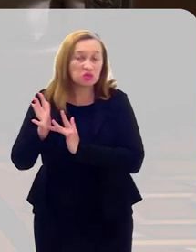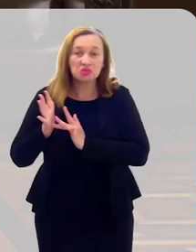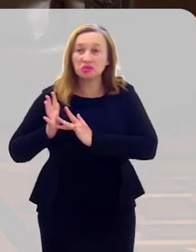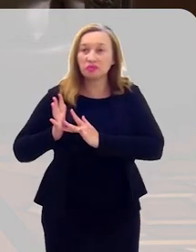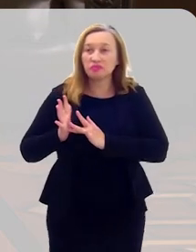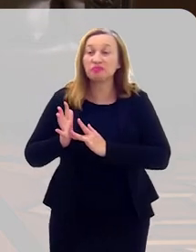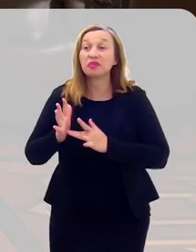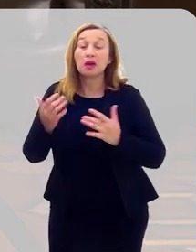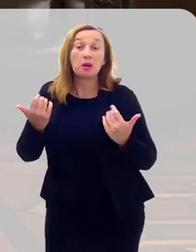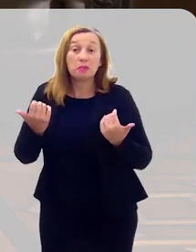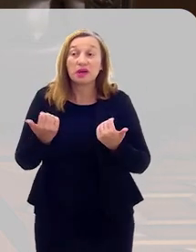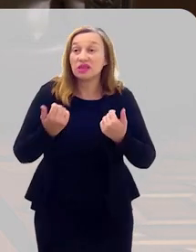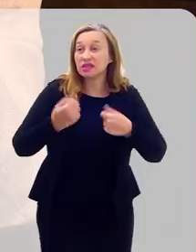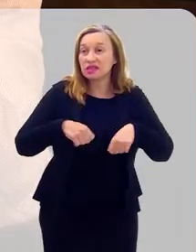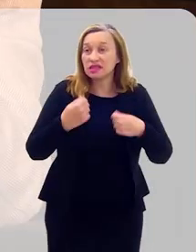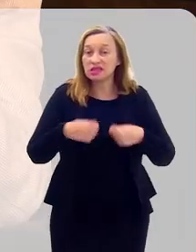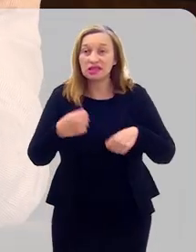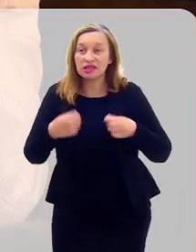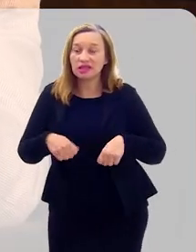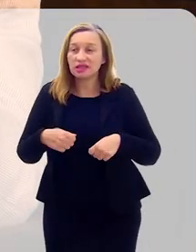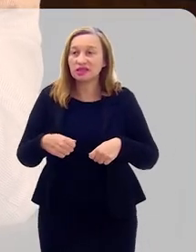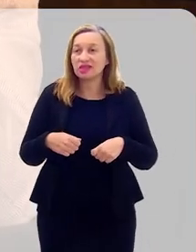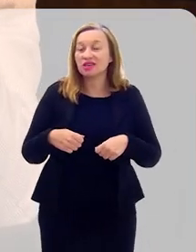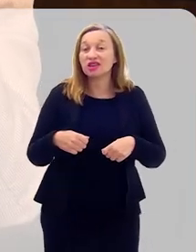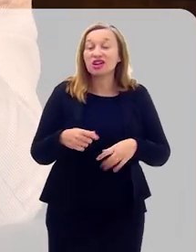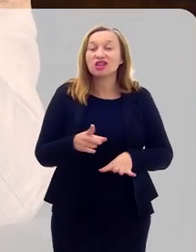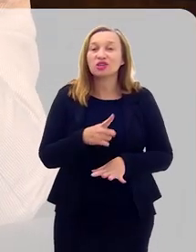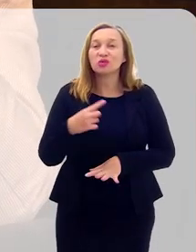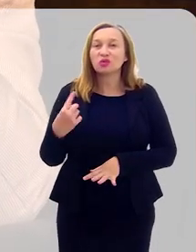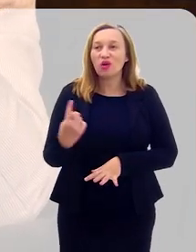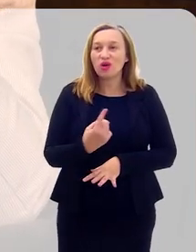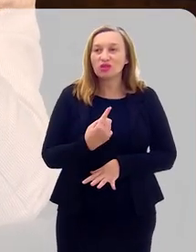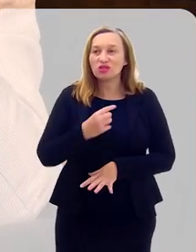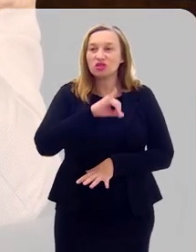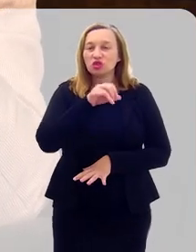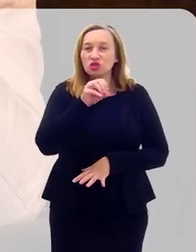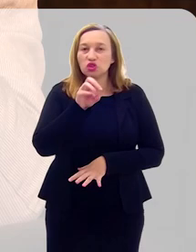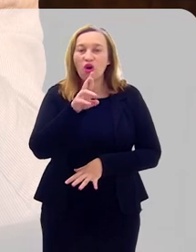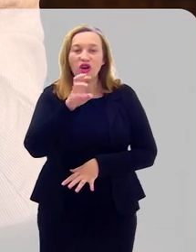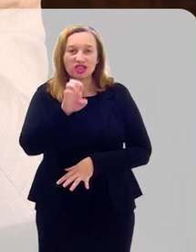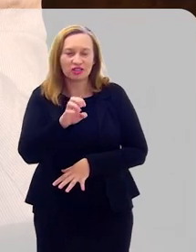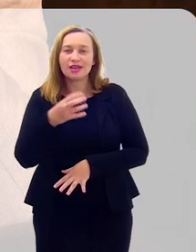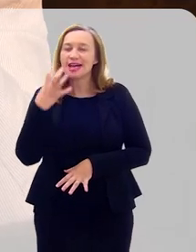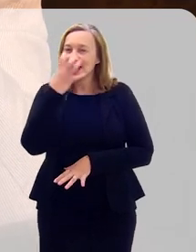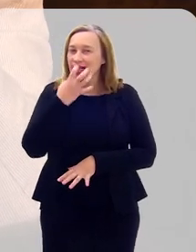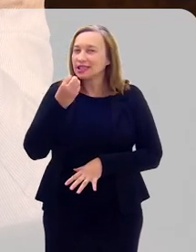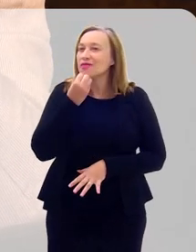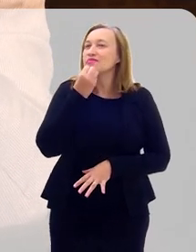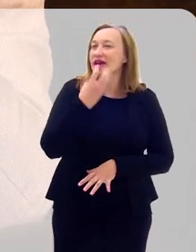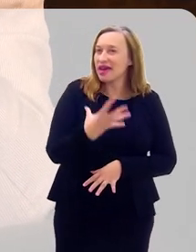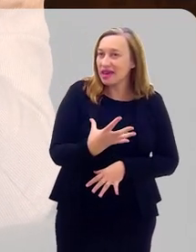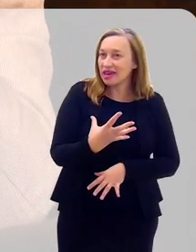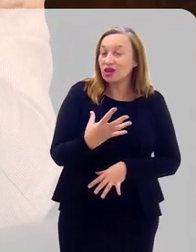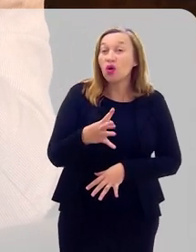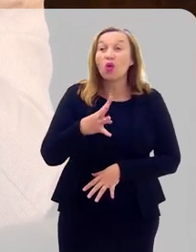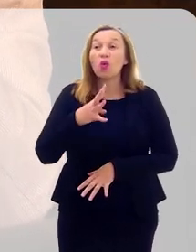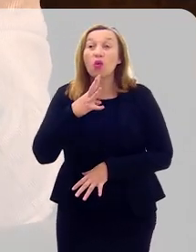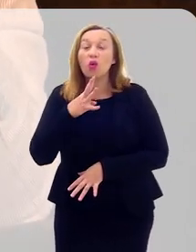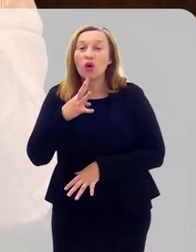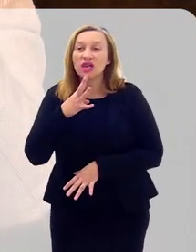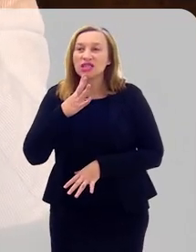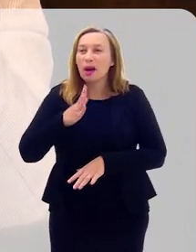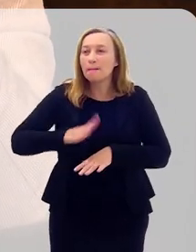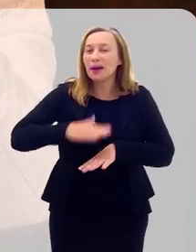corpo precisa conhecer esse... Cristo Redentor. É o nosso Jorge. Canta muito.